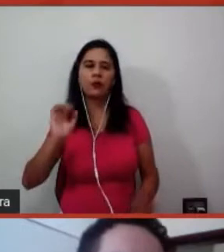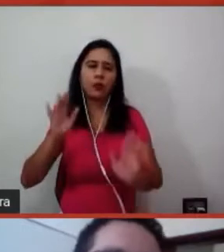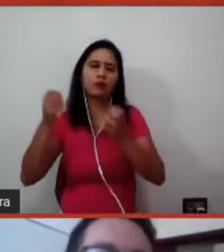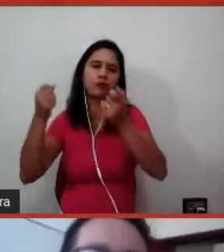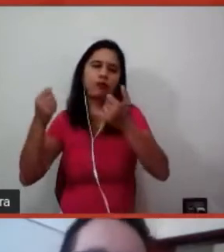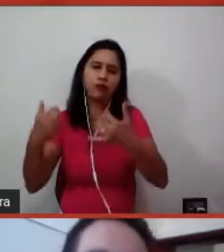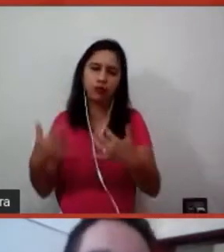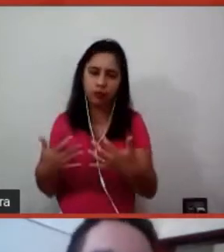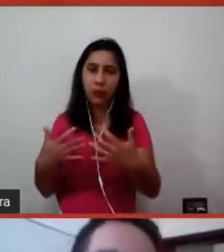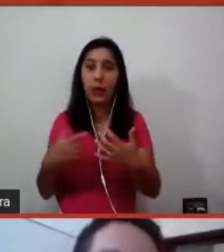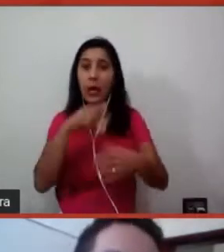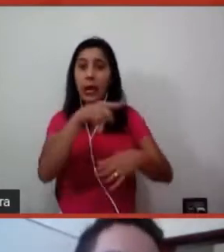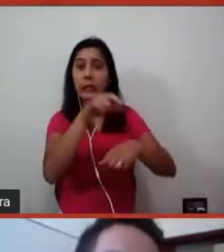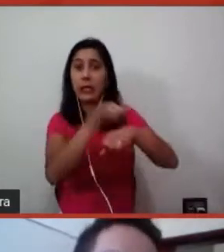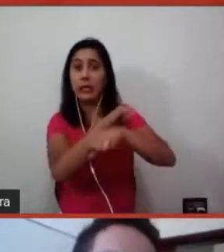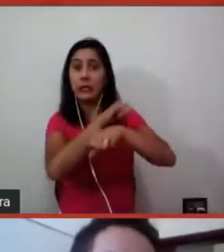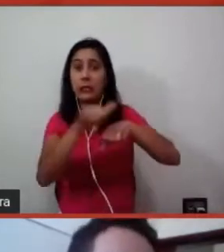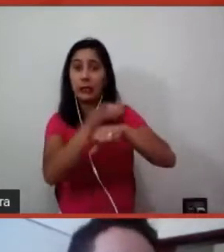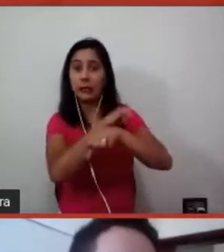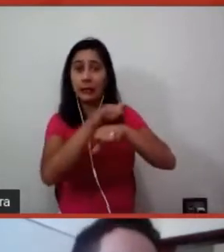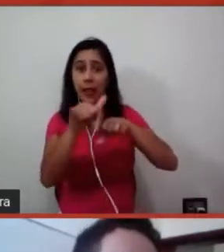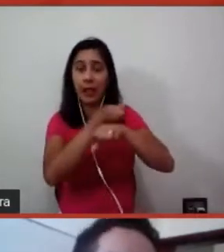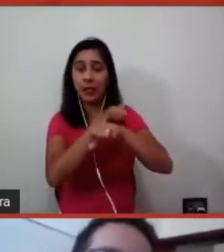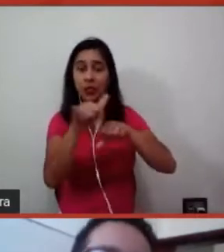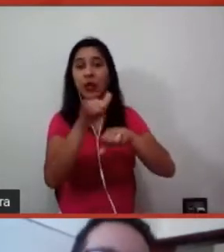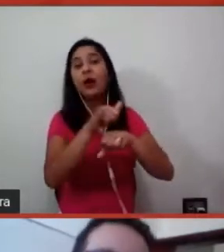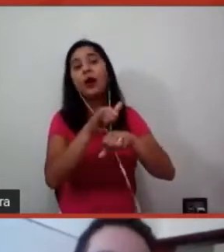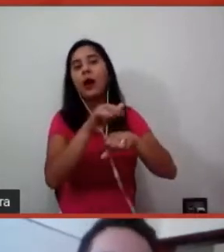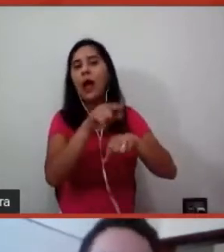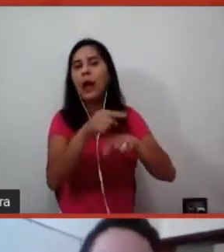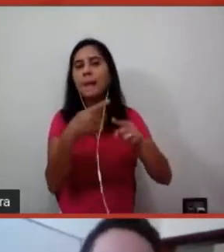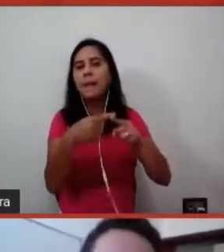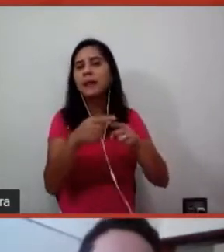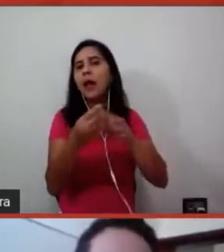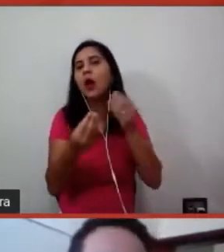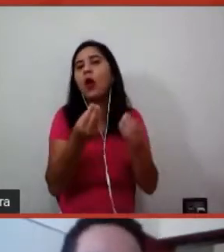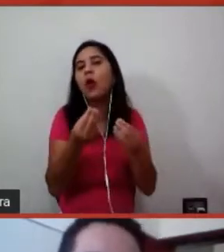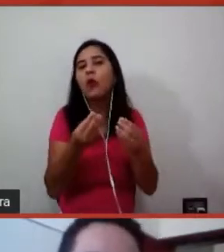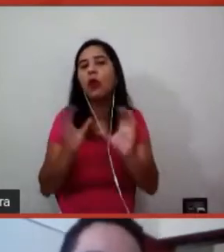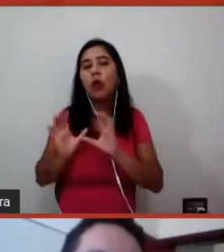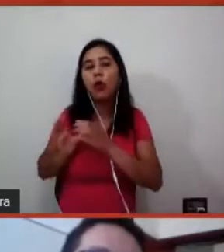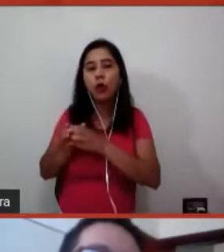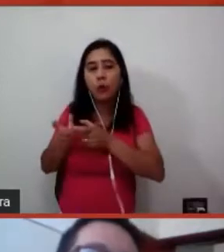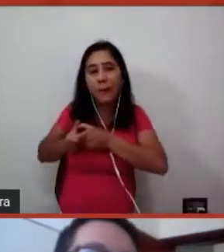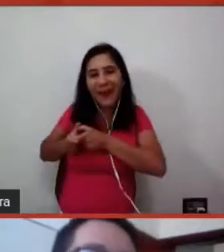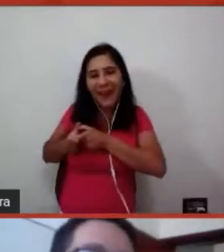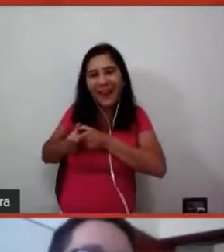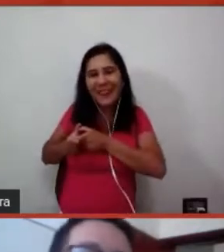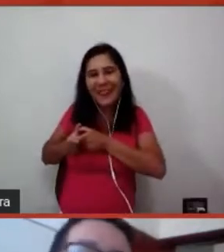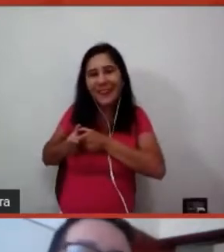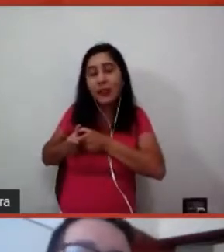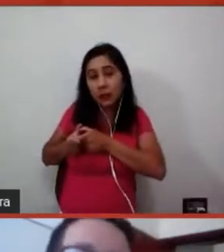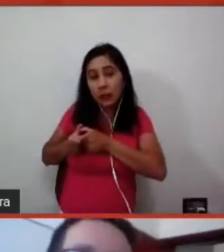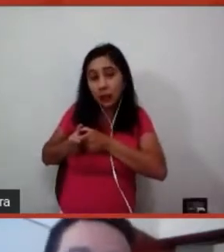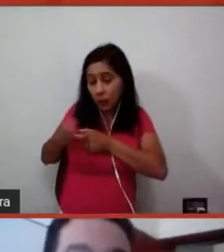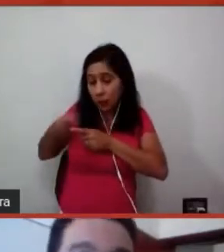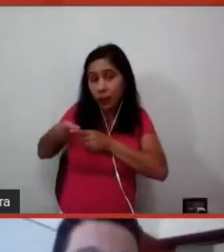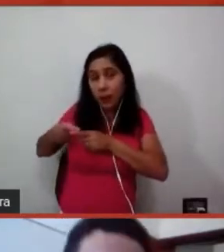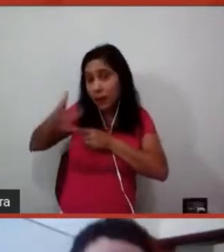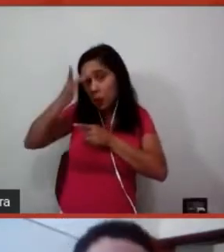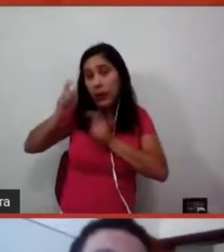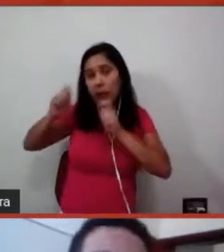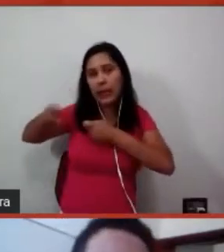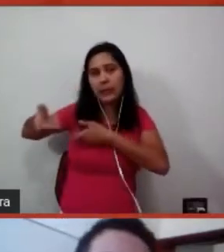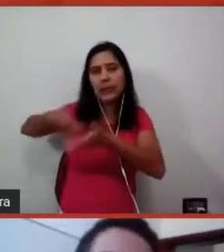essa estratégia de ensino-aprendizagem, ela é pensada em pequenos grupos, né? Quer dizer, para que as pessoas possam interagir bastante.